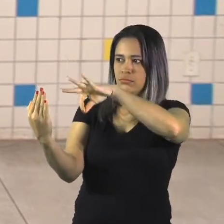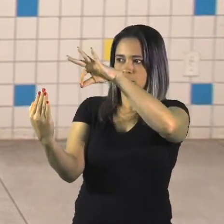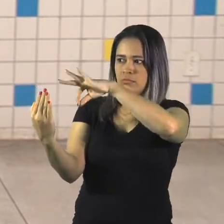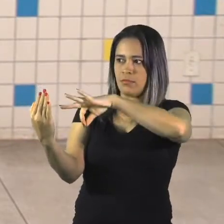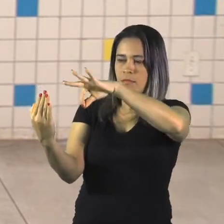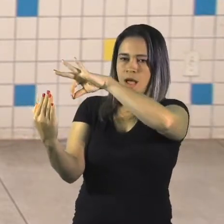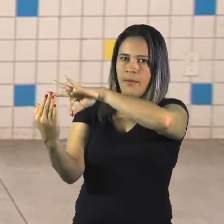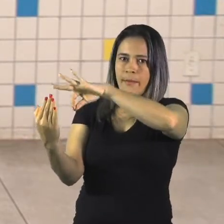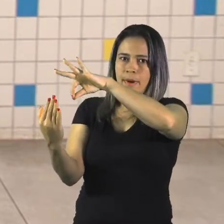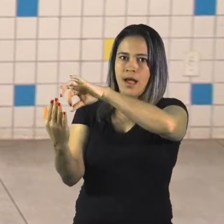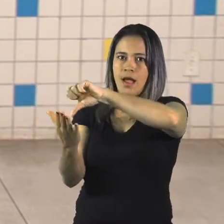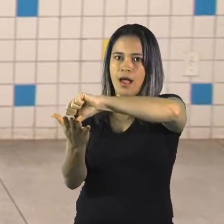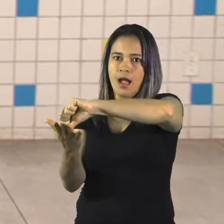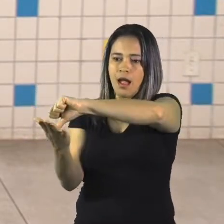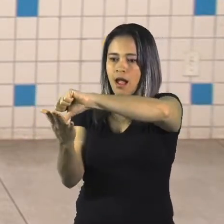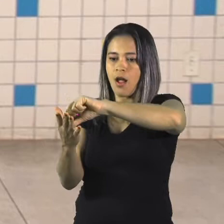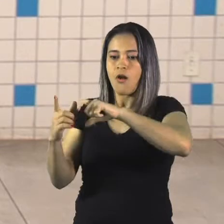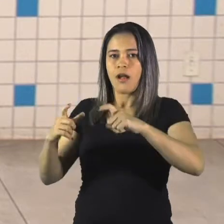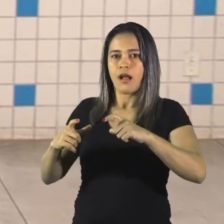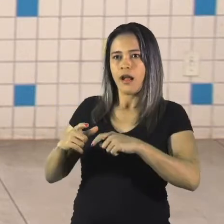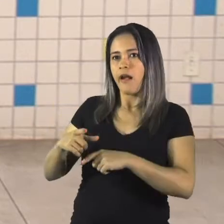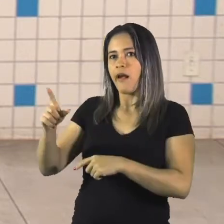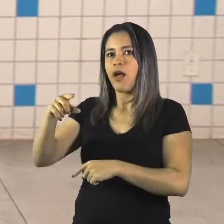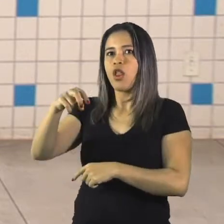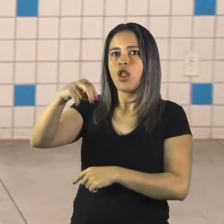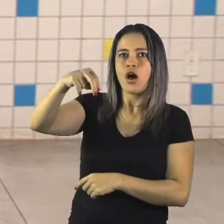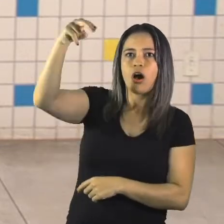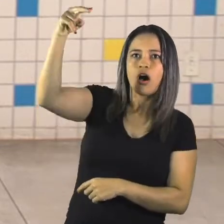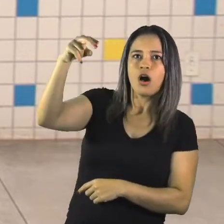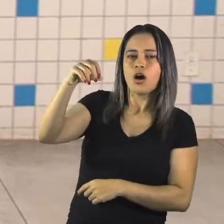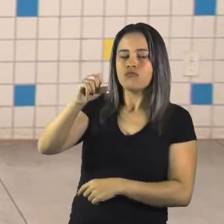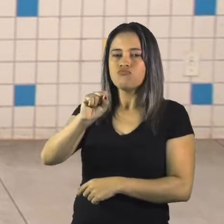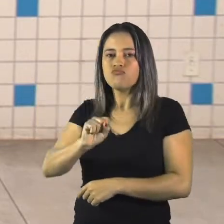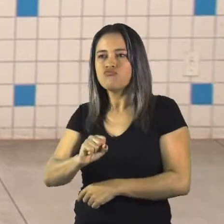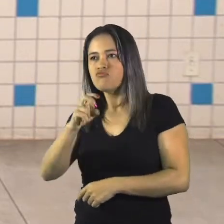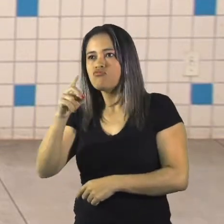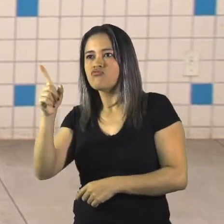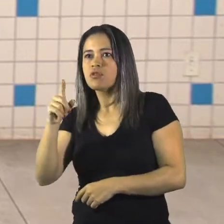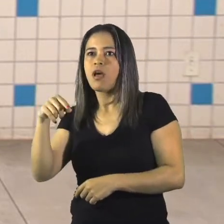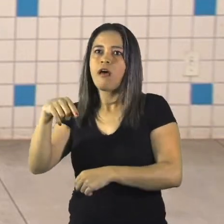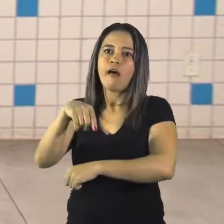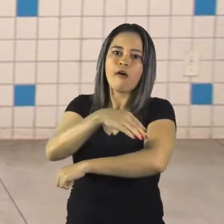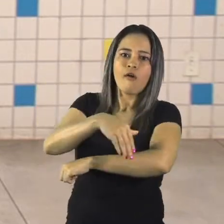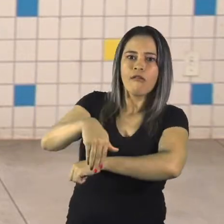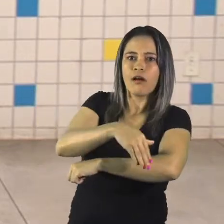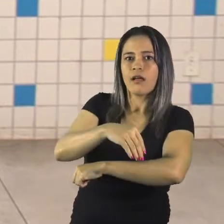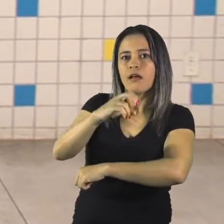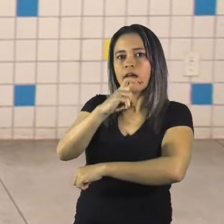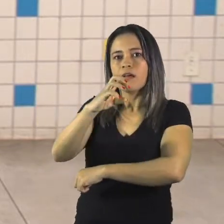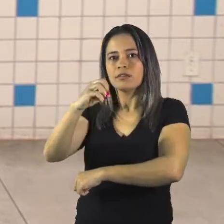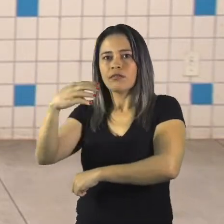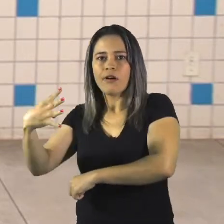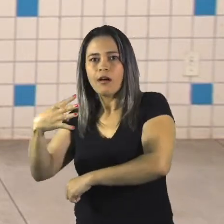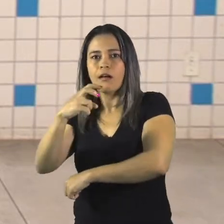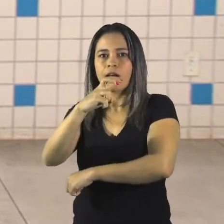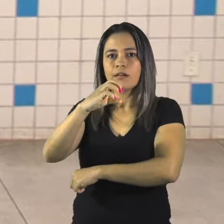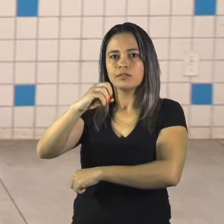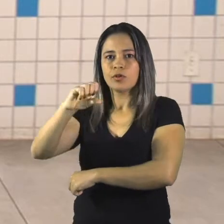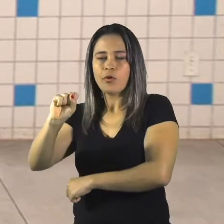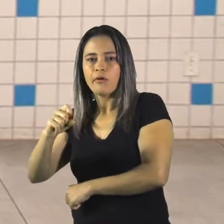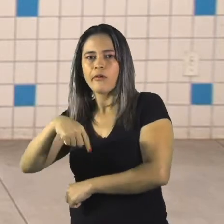região sul, eu quero ir para a região norte, eu quero ir para a quadra 508, eu quero ir para a quadra 504, né? Eu quero ir